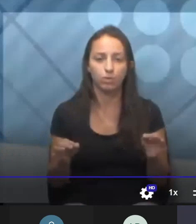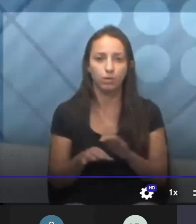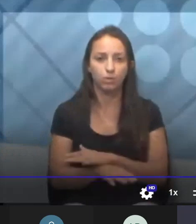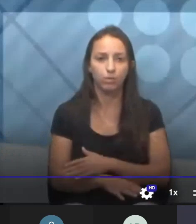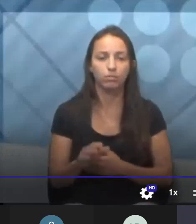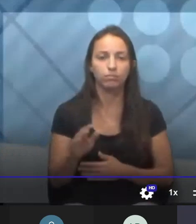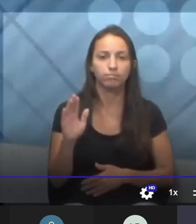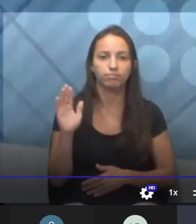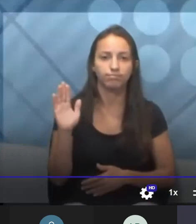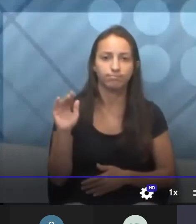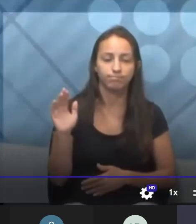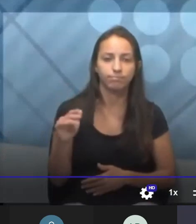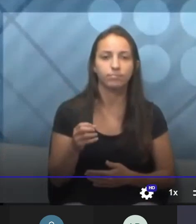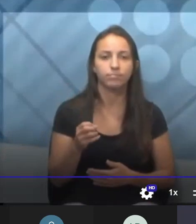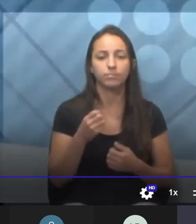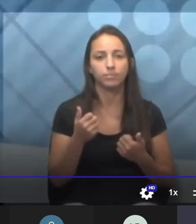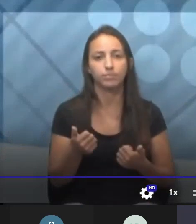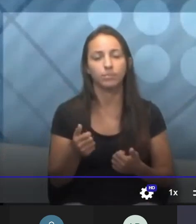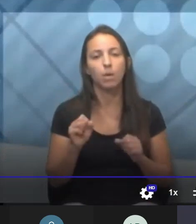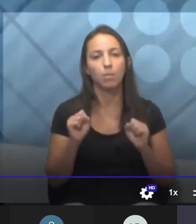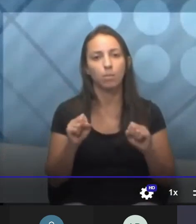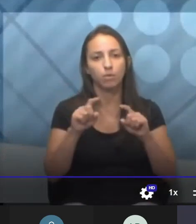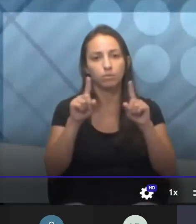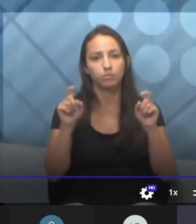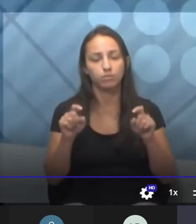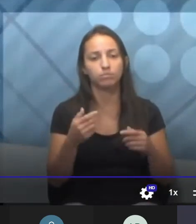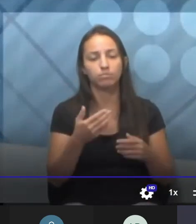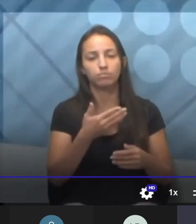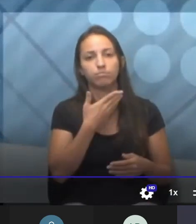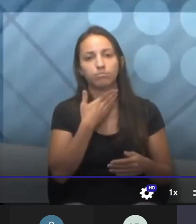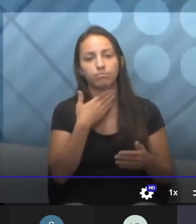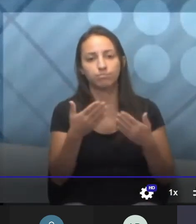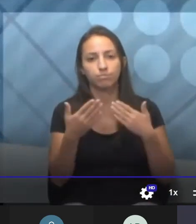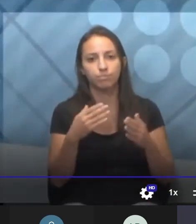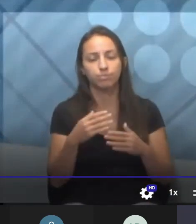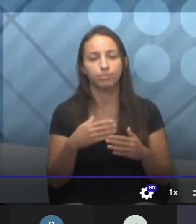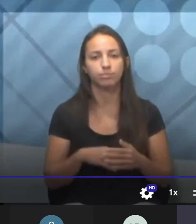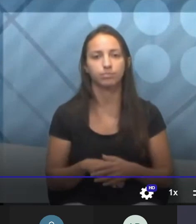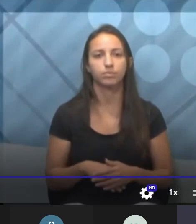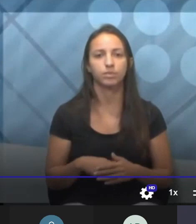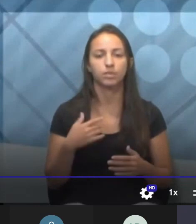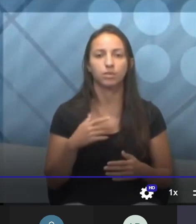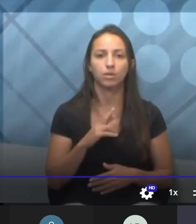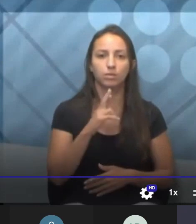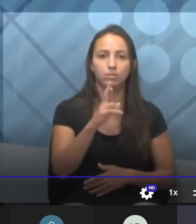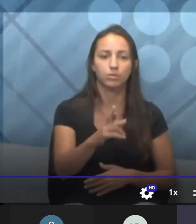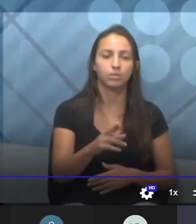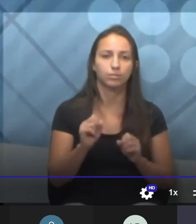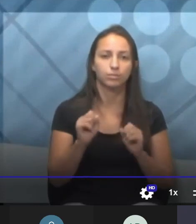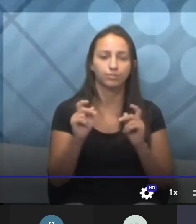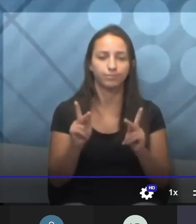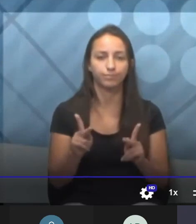Um bom trabalho para você. Lembrando que qualquer dúvida pode nos acessar e mandar a sua dúvida que nós vamos procurar responder da melhor